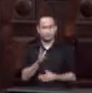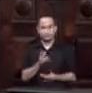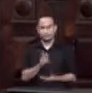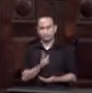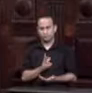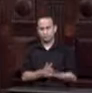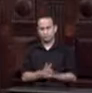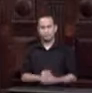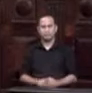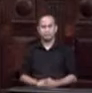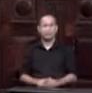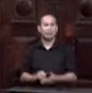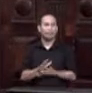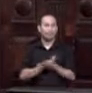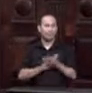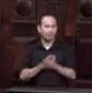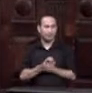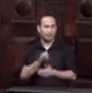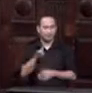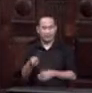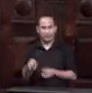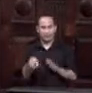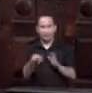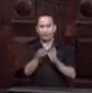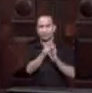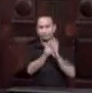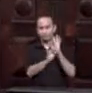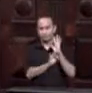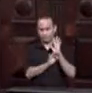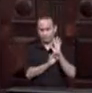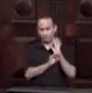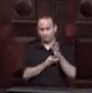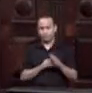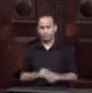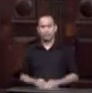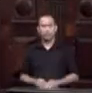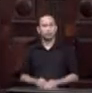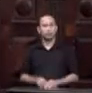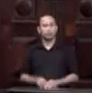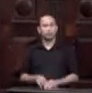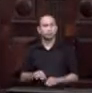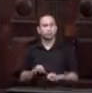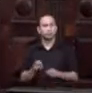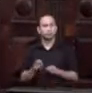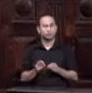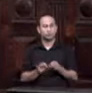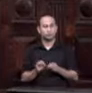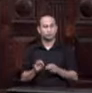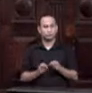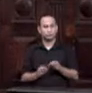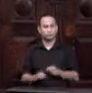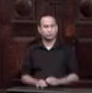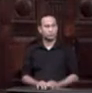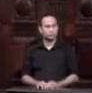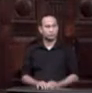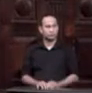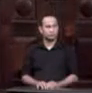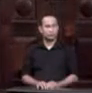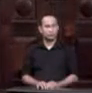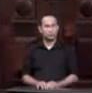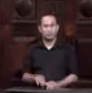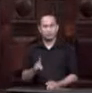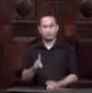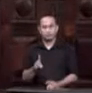nada mais é do que trazer o texto do projeto ao seu formato inicial.